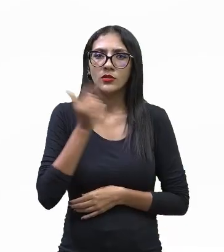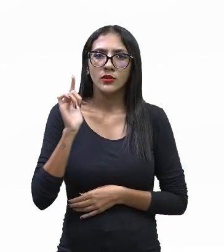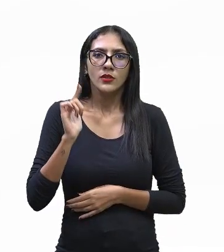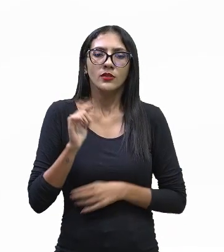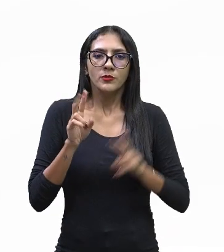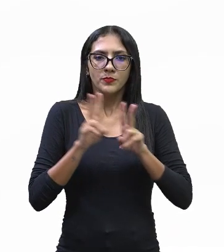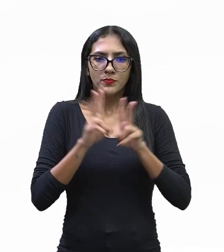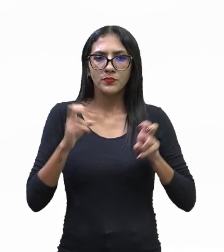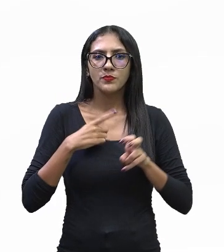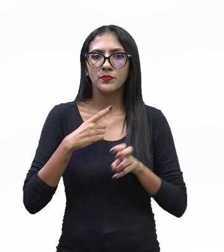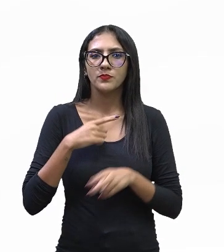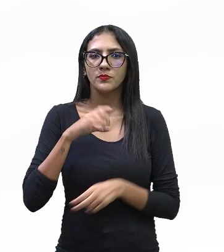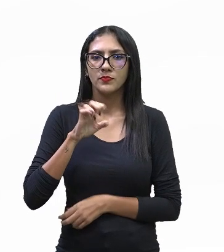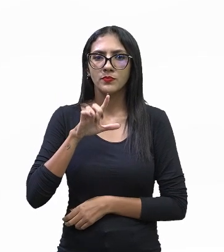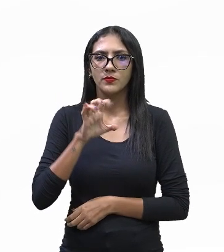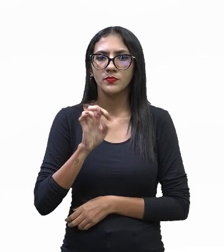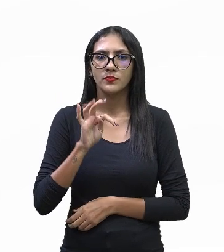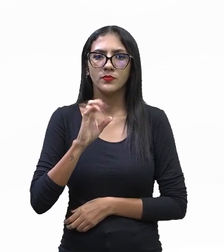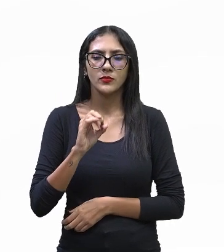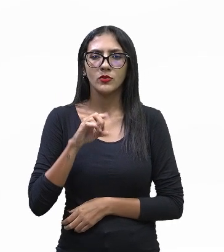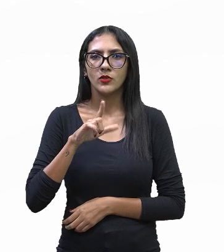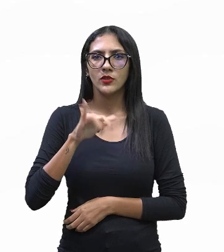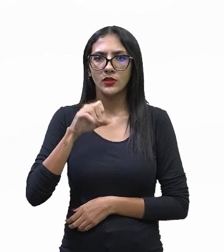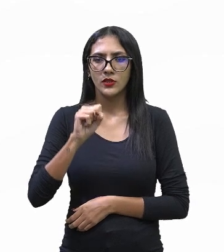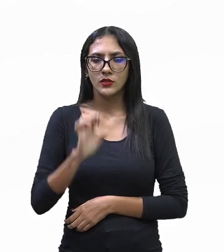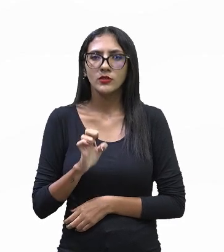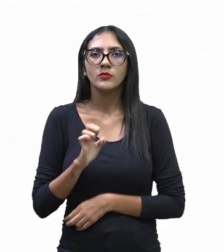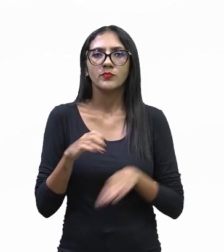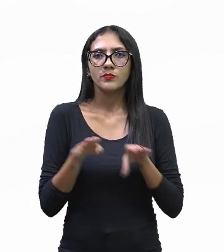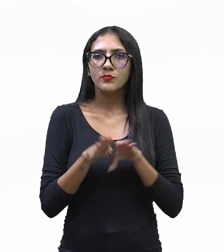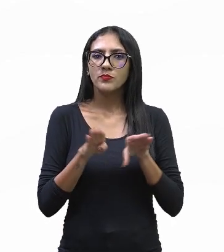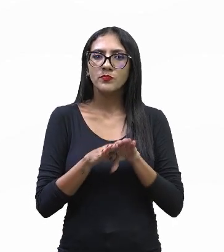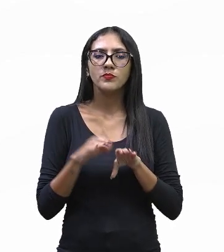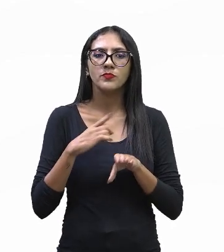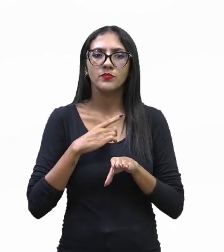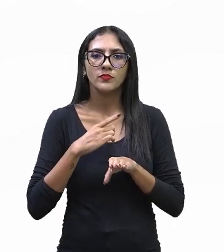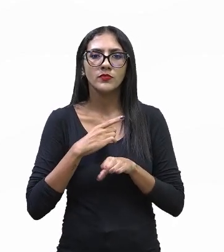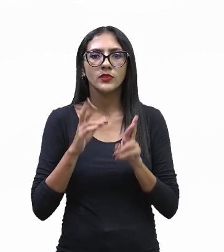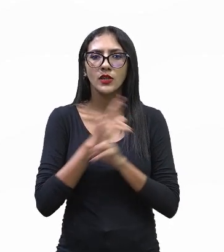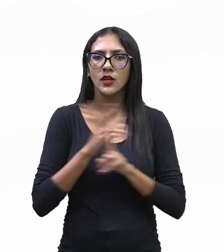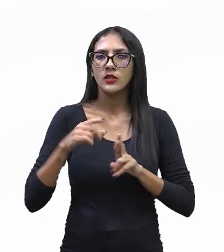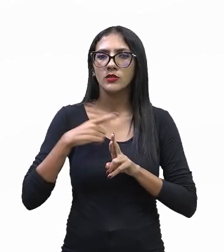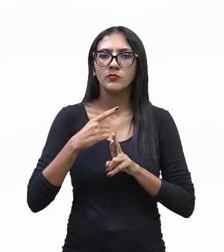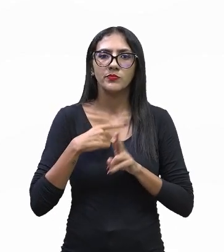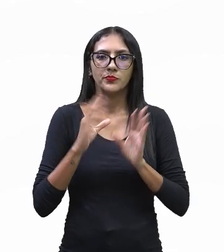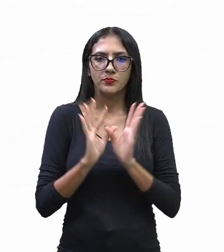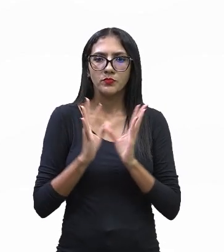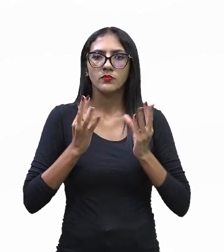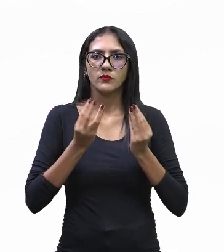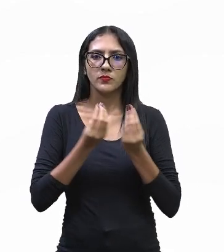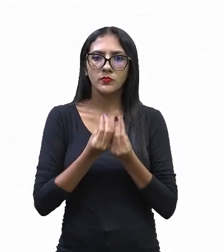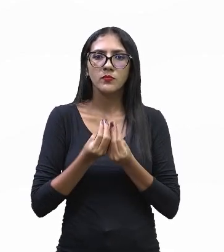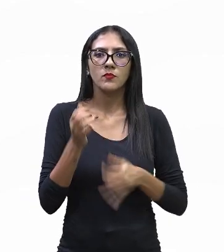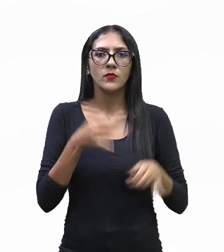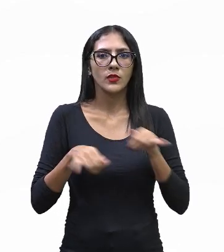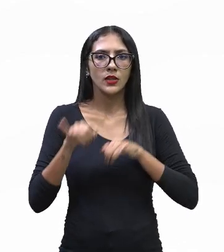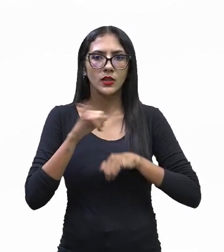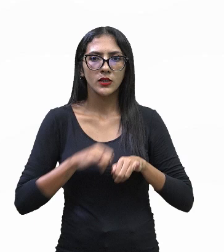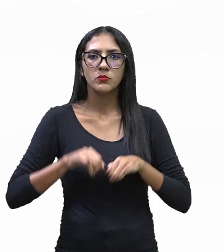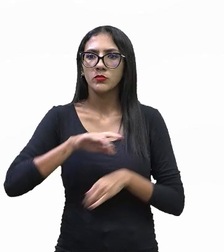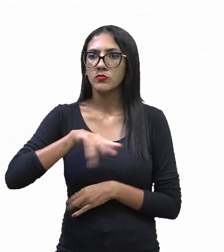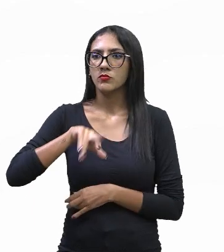eletrólise, né? Um assunto que também foi abordado. E aí a eletrólise, ela é uma reação química não